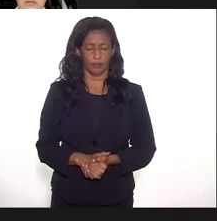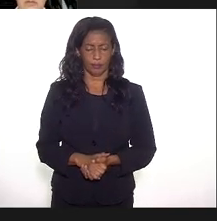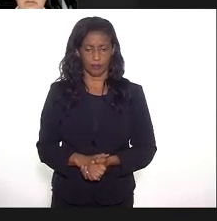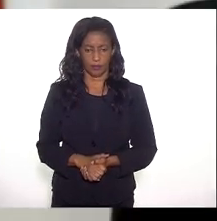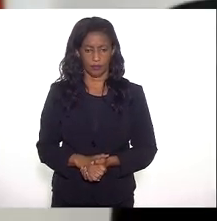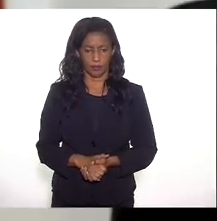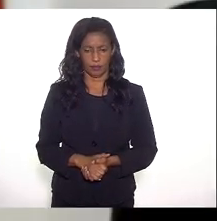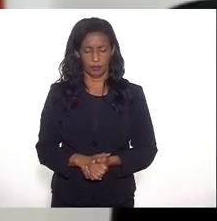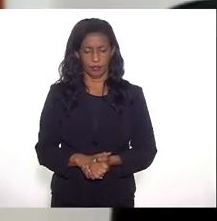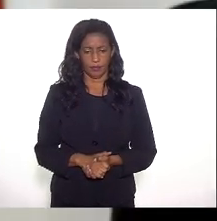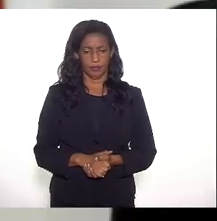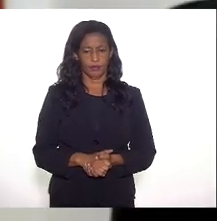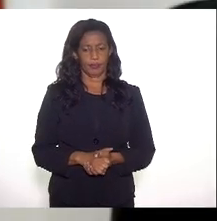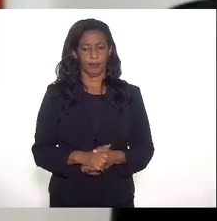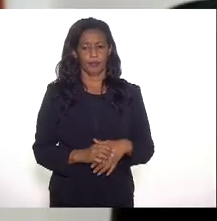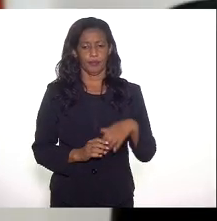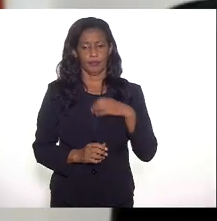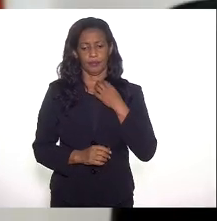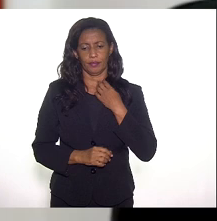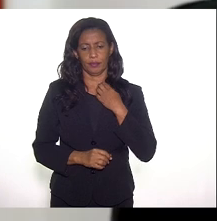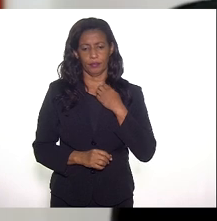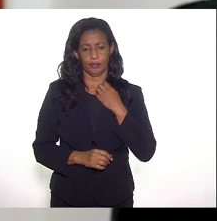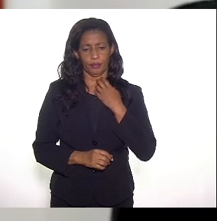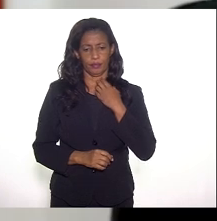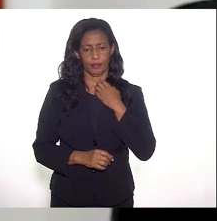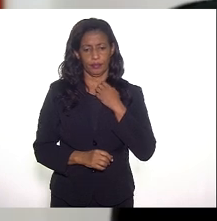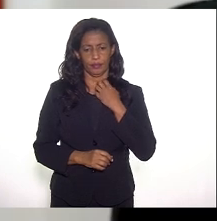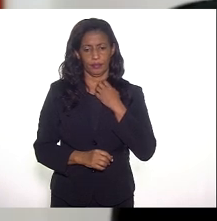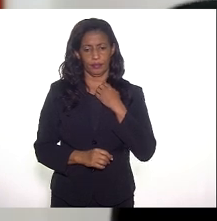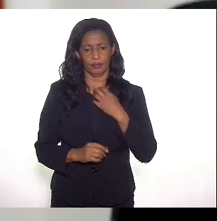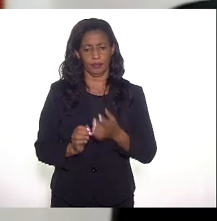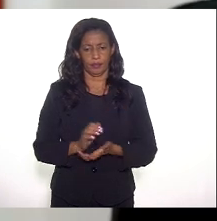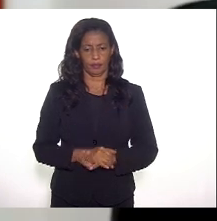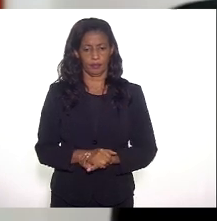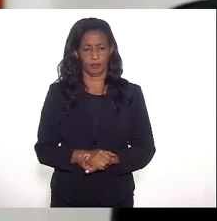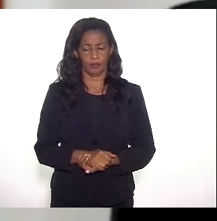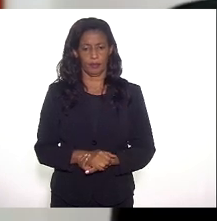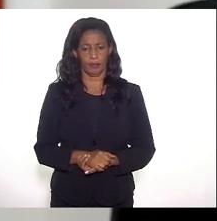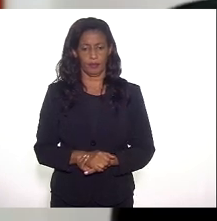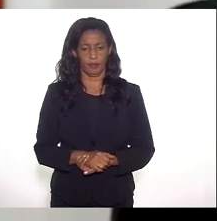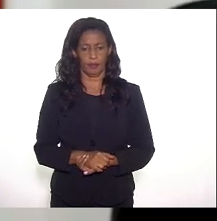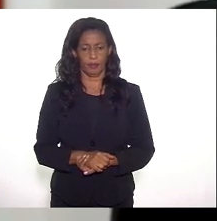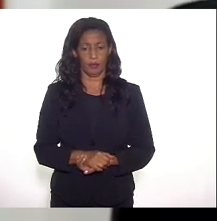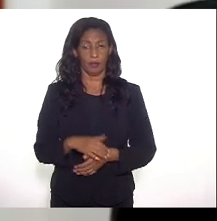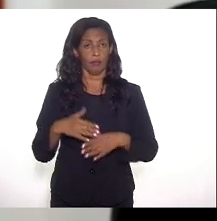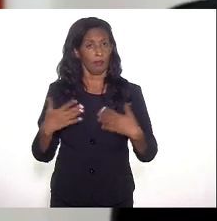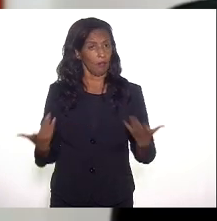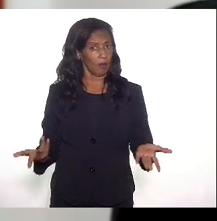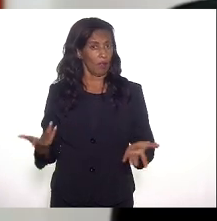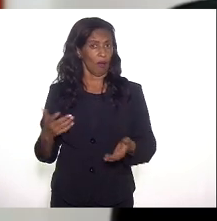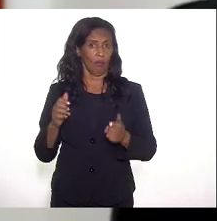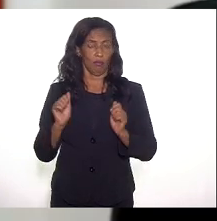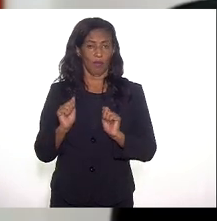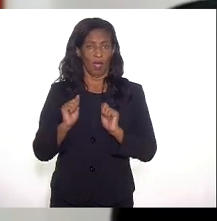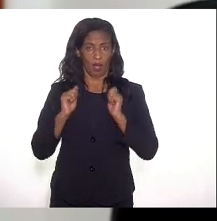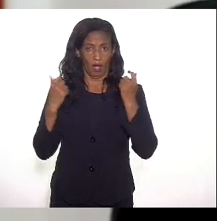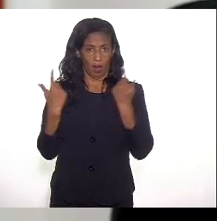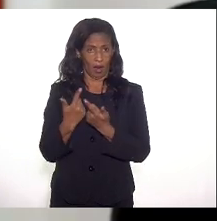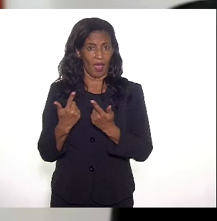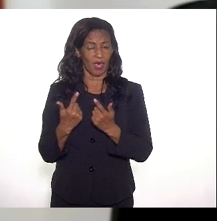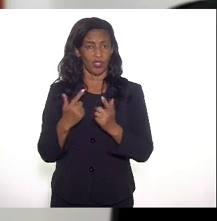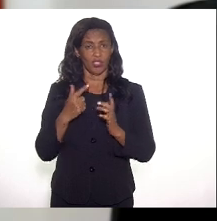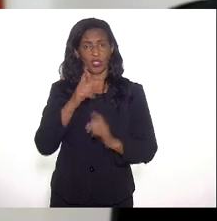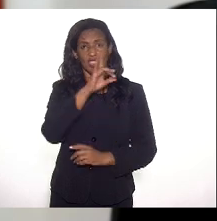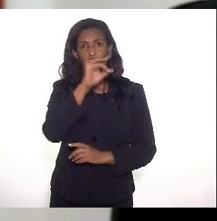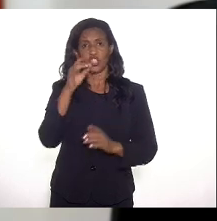Então, deputada enfermeira, sem prejuízo de inclusive, fazer em julho, porque a Assembleia tem um calendário próprio. Independente do plenário